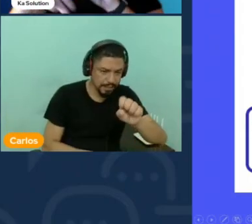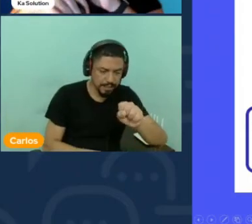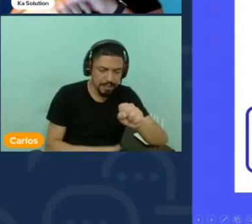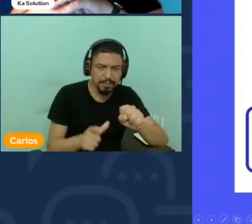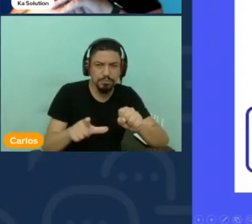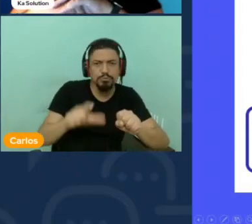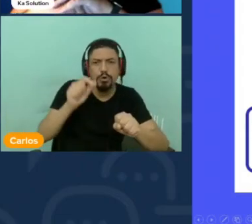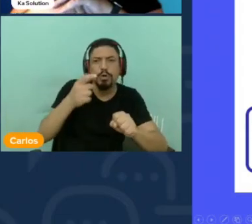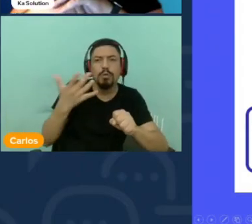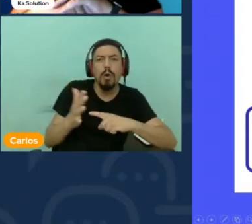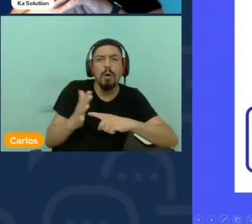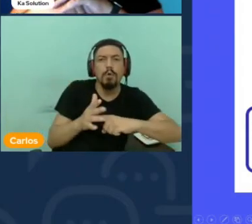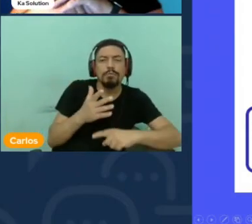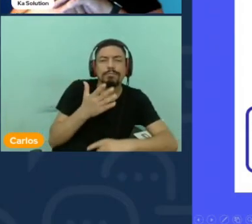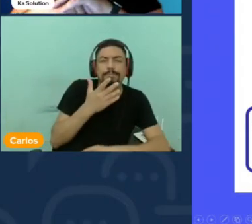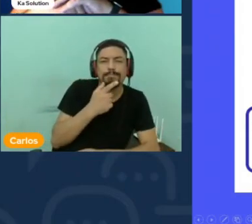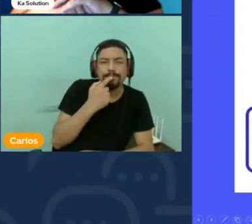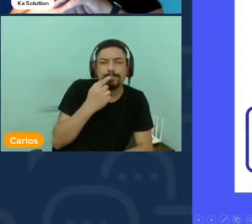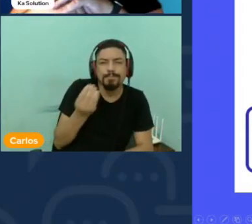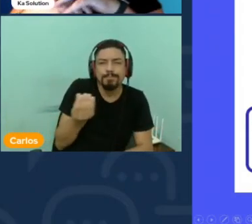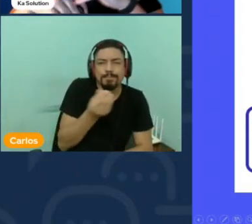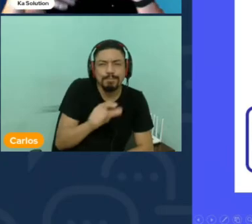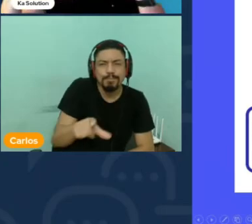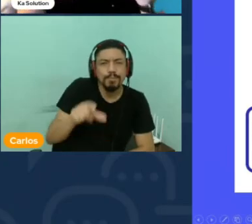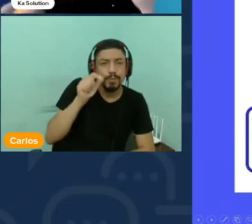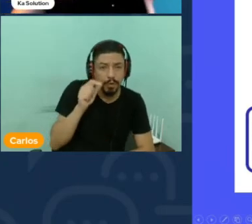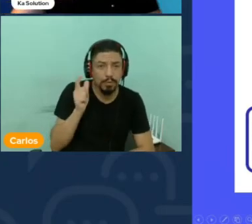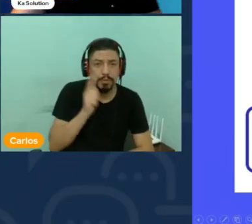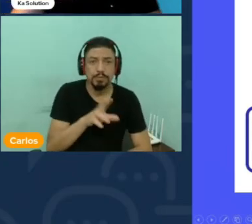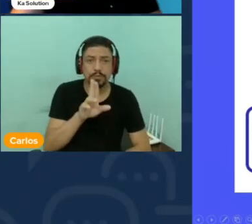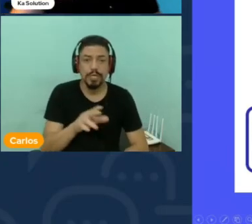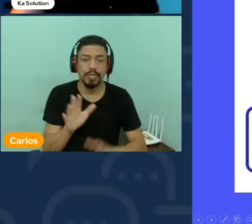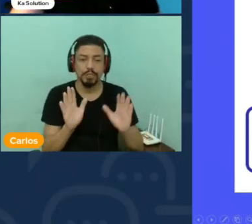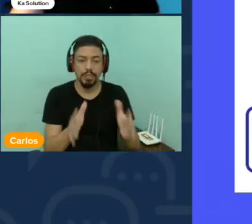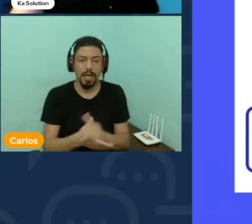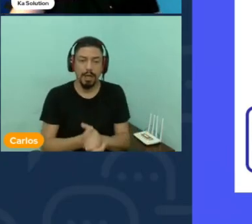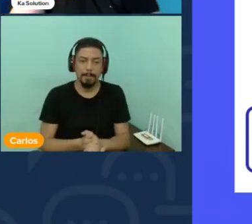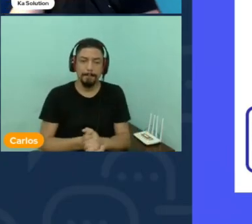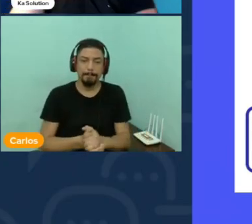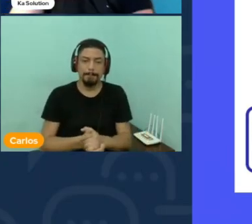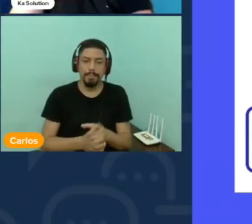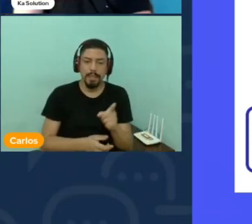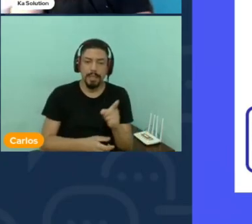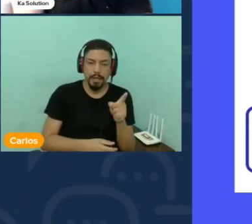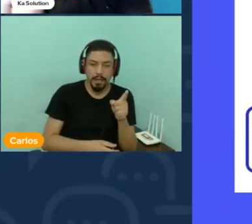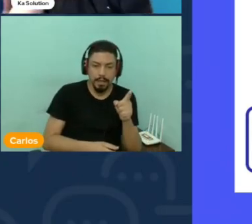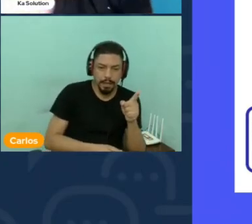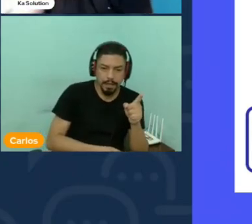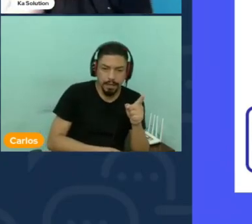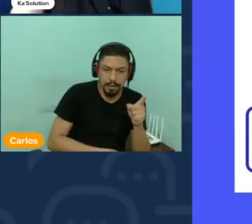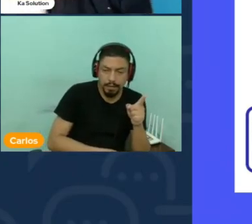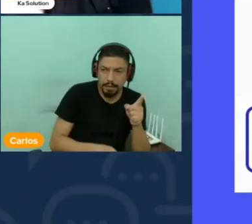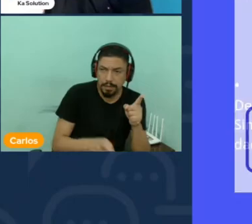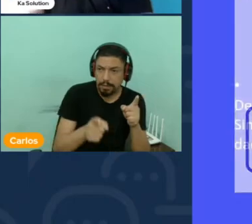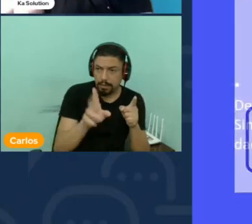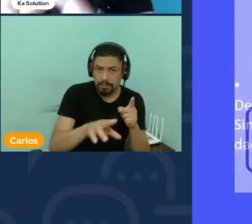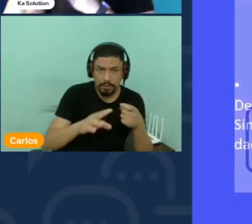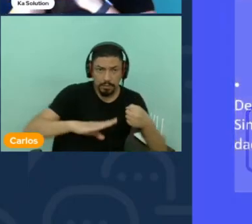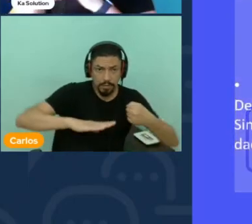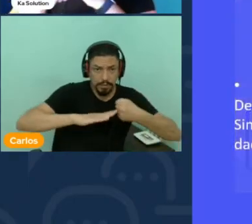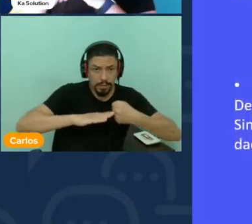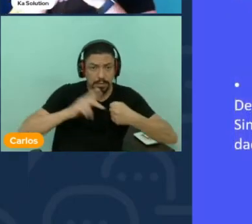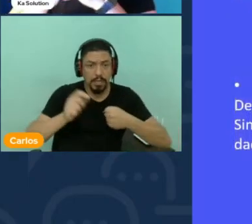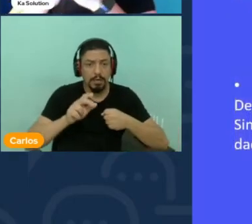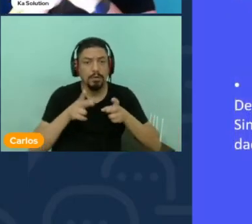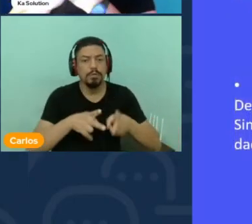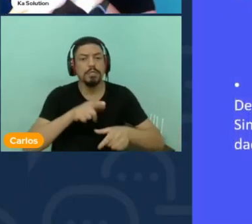qual que eu vou usar. E uma vez escolhido o banco de dados, pessoal, eu continuo na minha